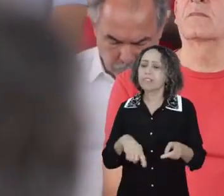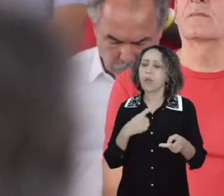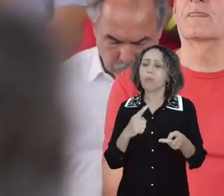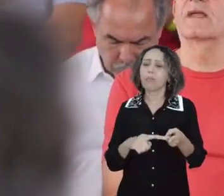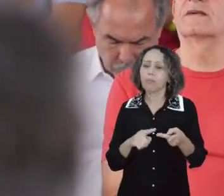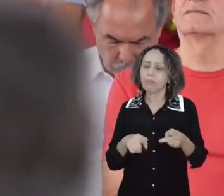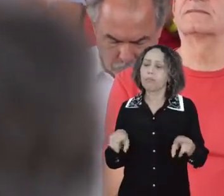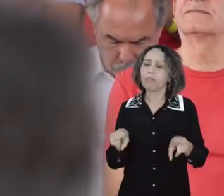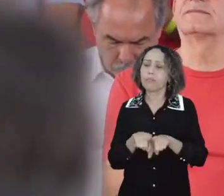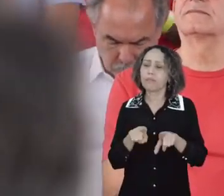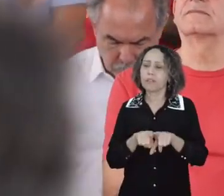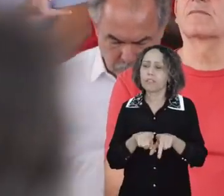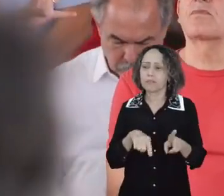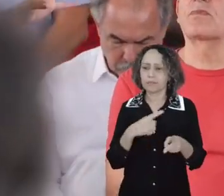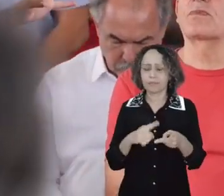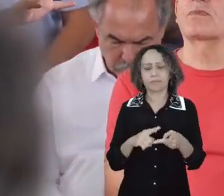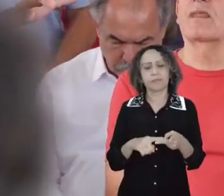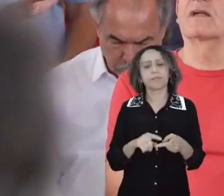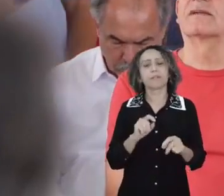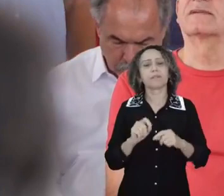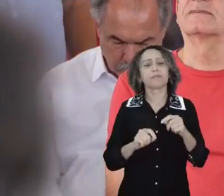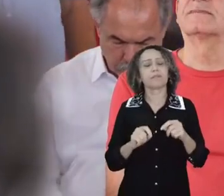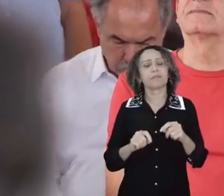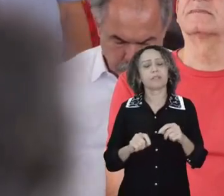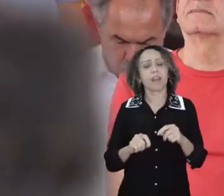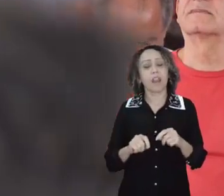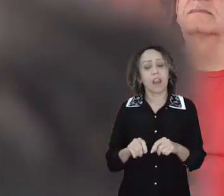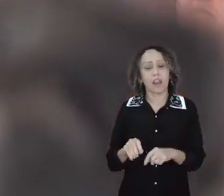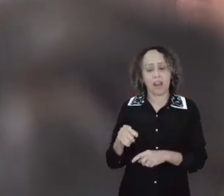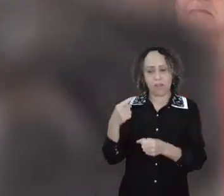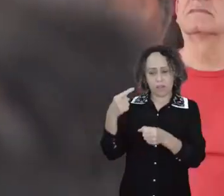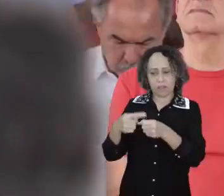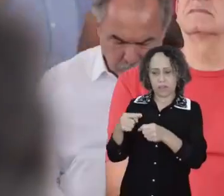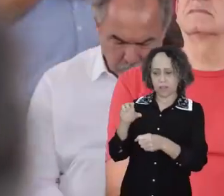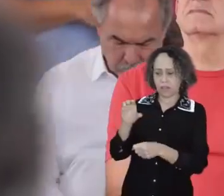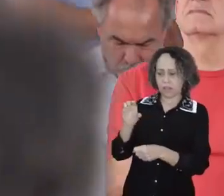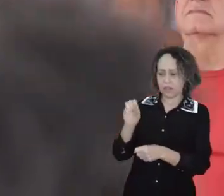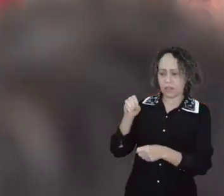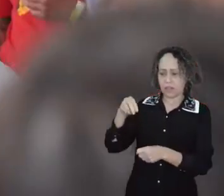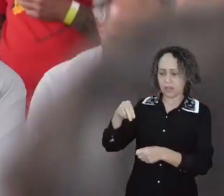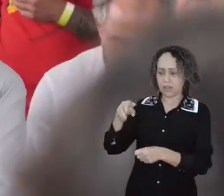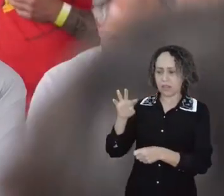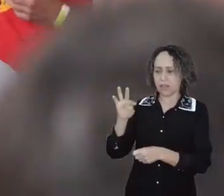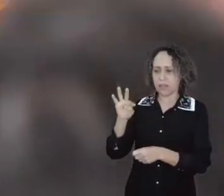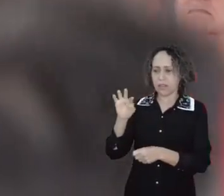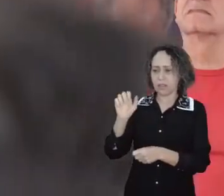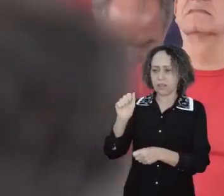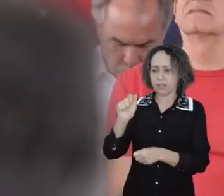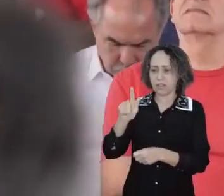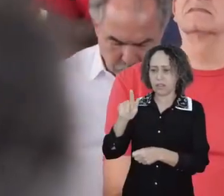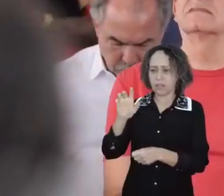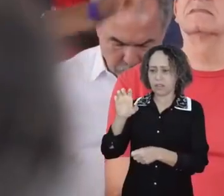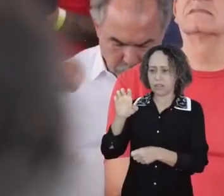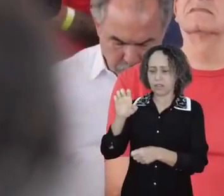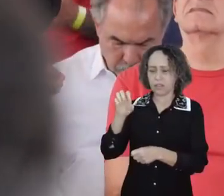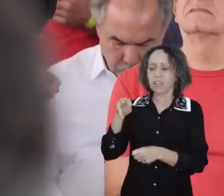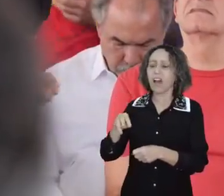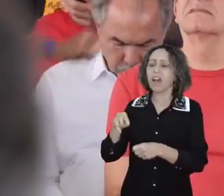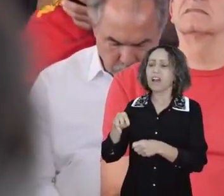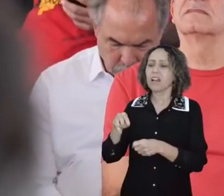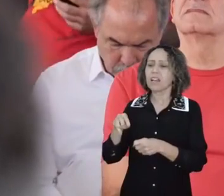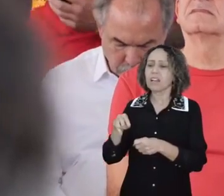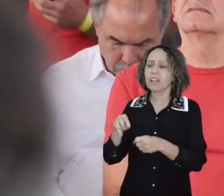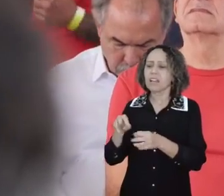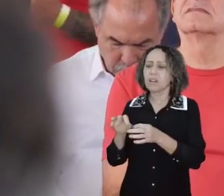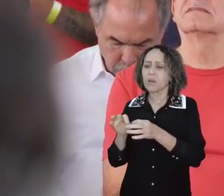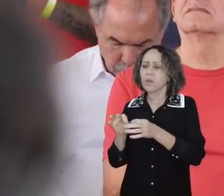Como também, Contagem é uma cidade que é 15 minutos de Belo Horizonte. Prefeito Patrus sabe